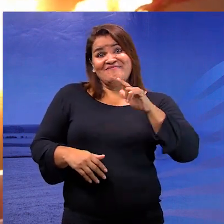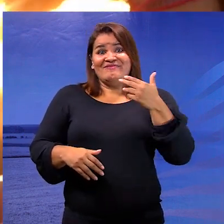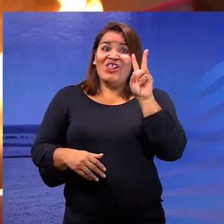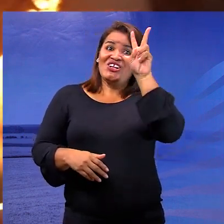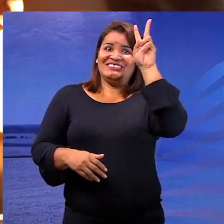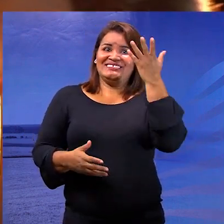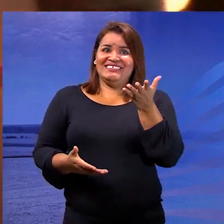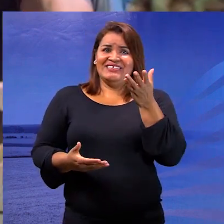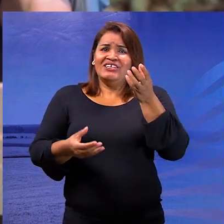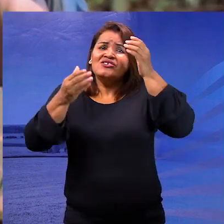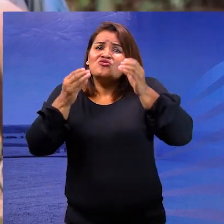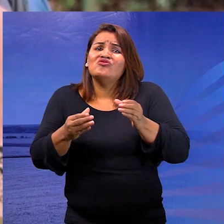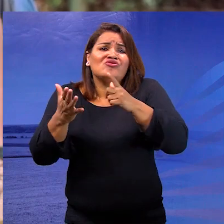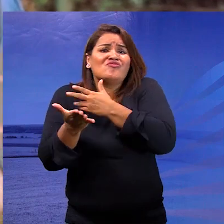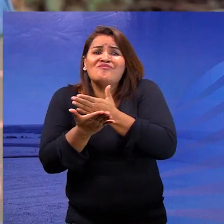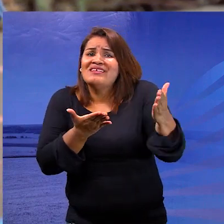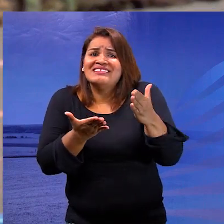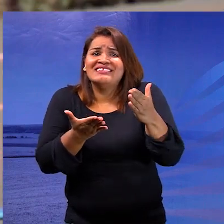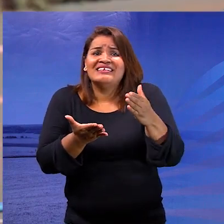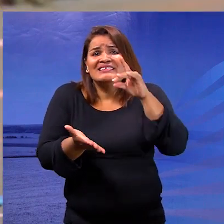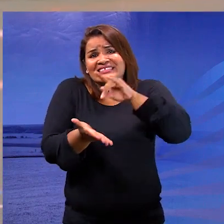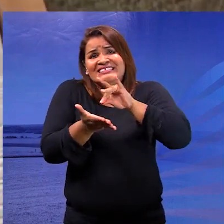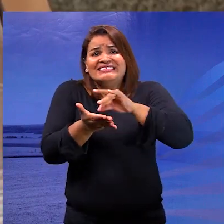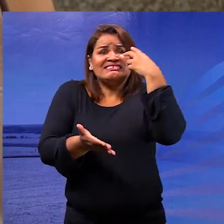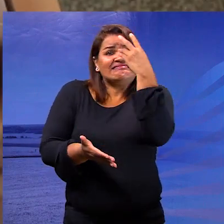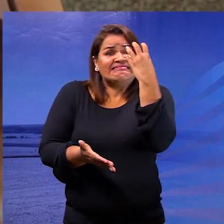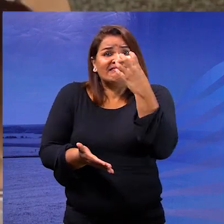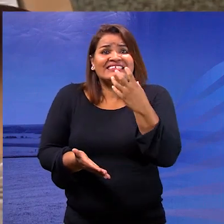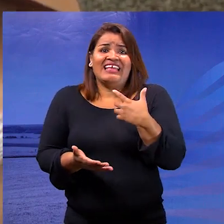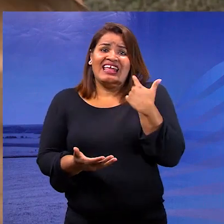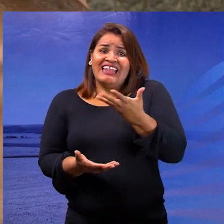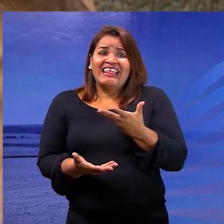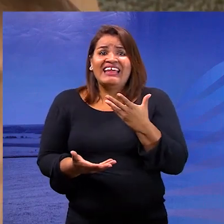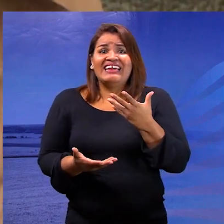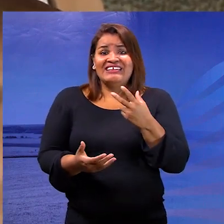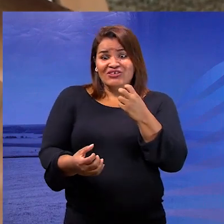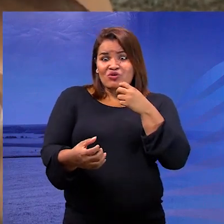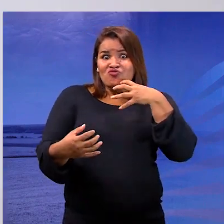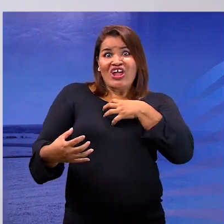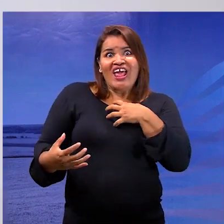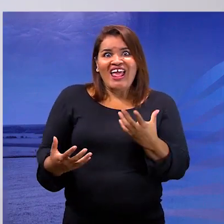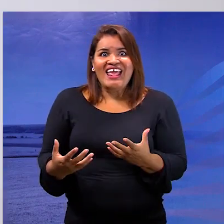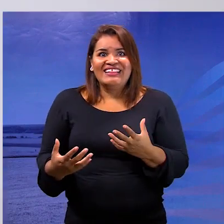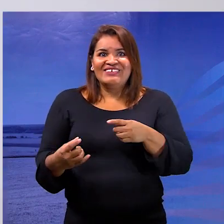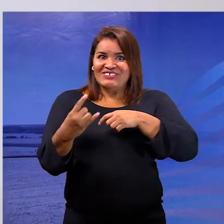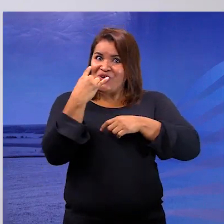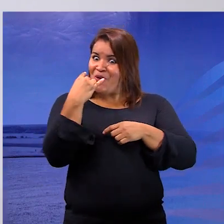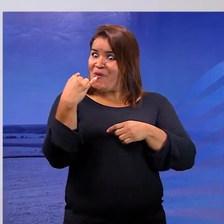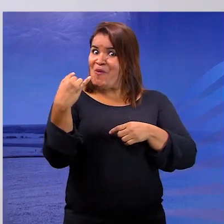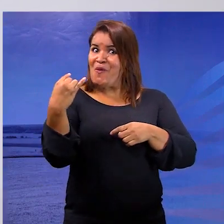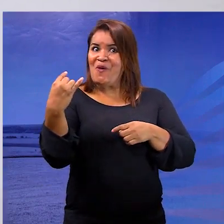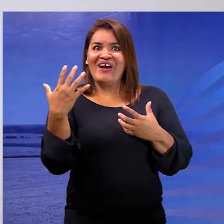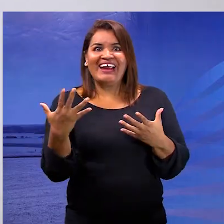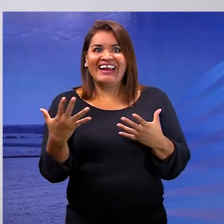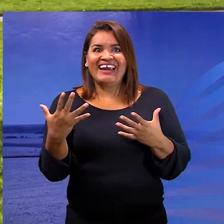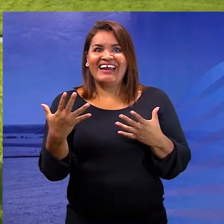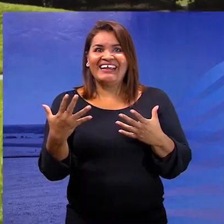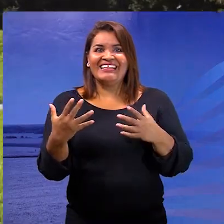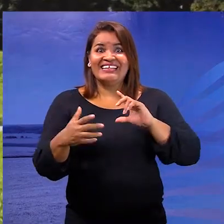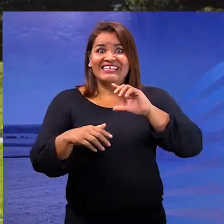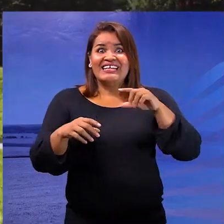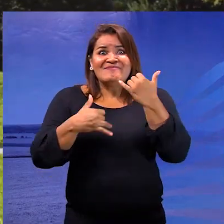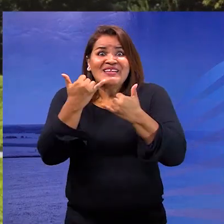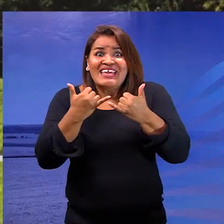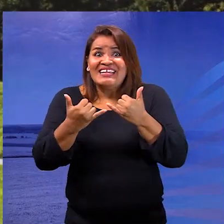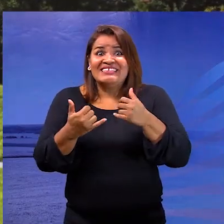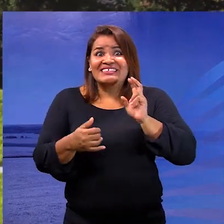De onde vem essa paixão tão sincera e verdadeira? Cativam com gesto, encantam com o olhar,